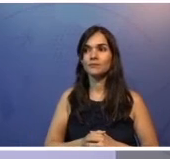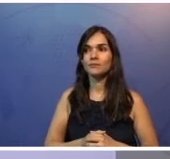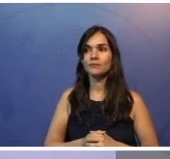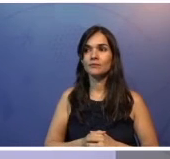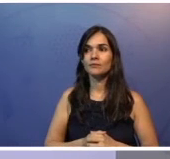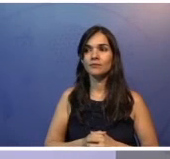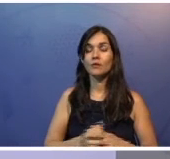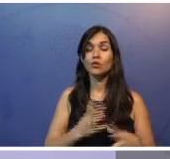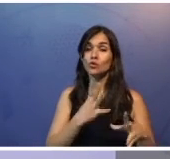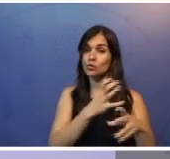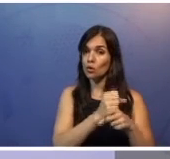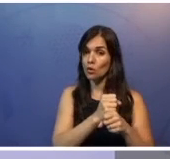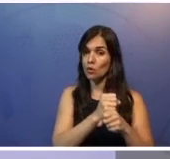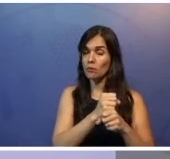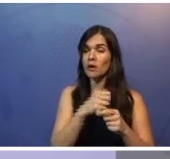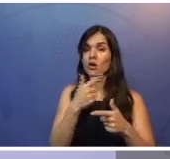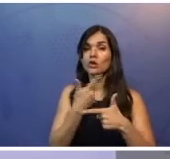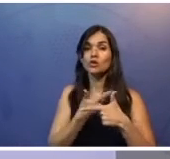aqui